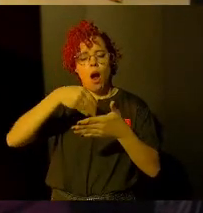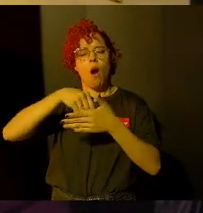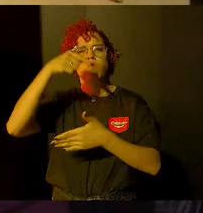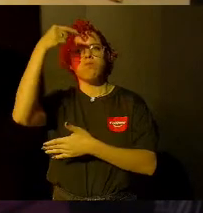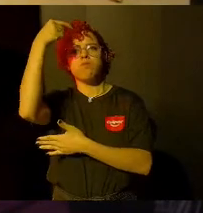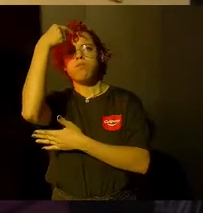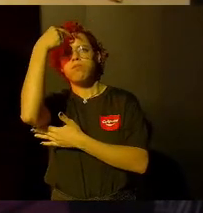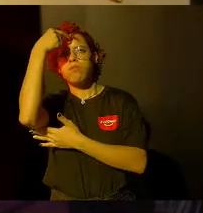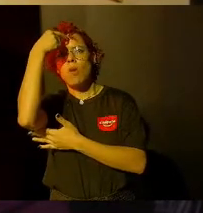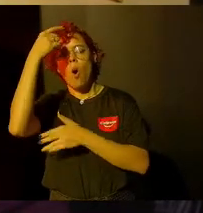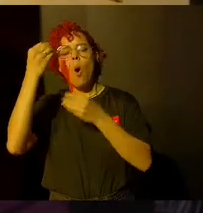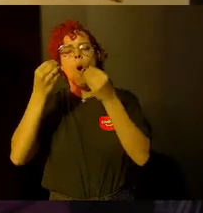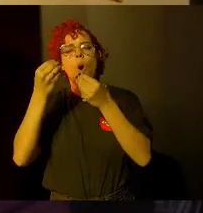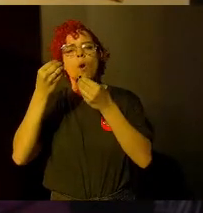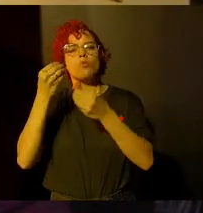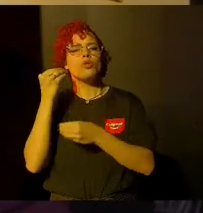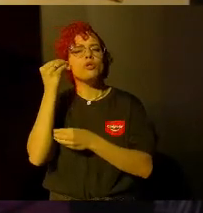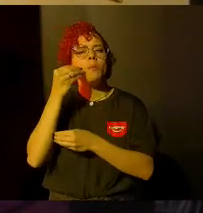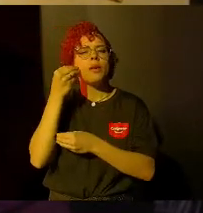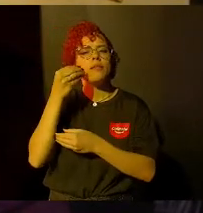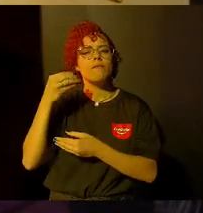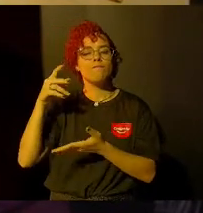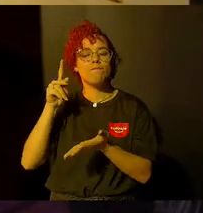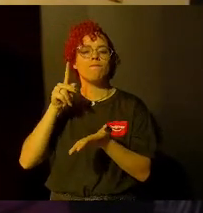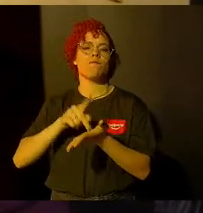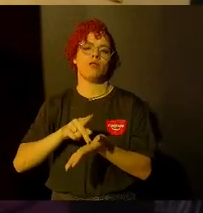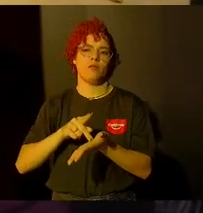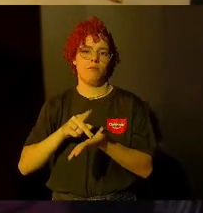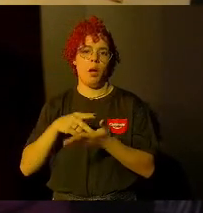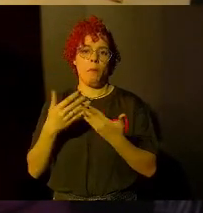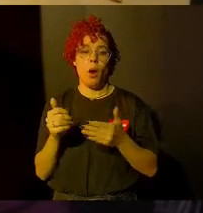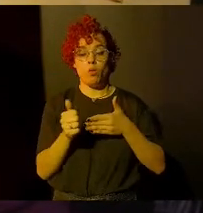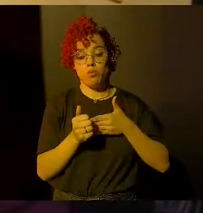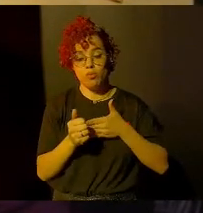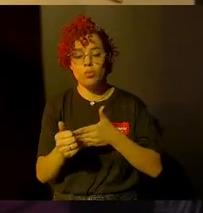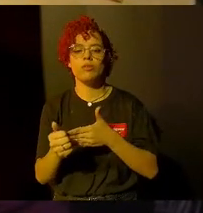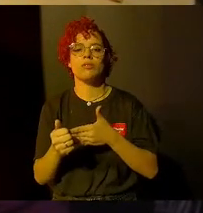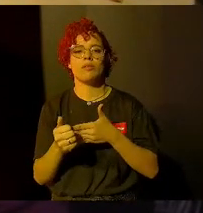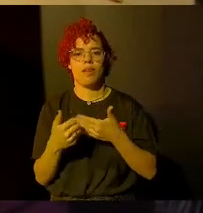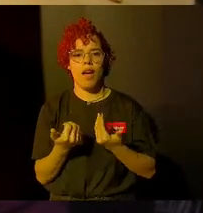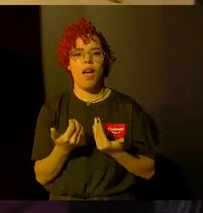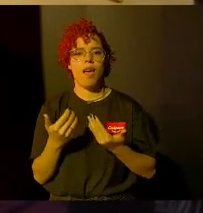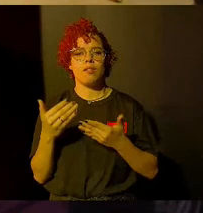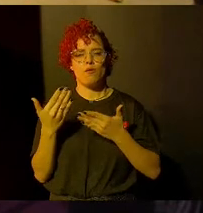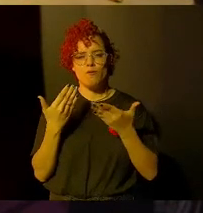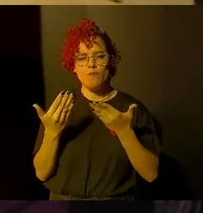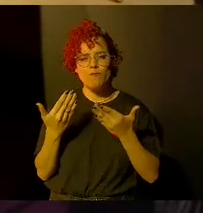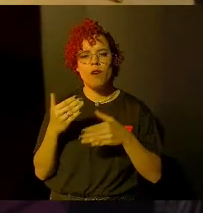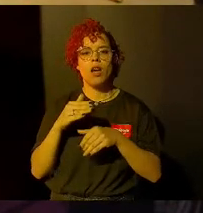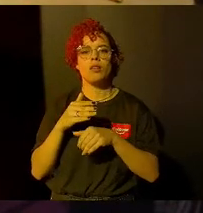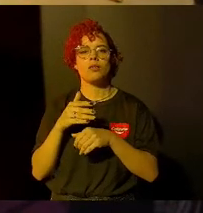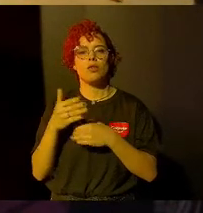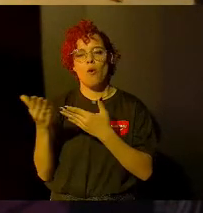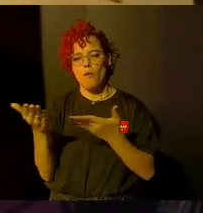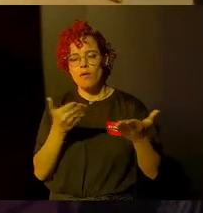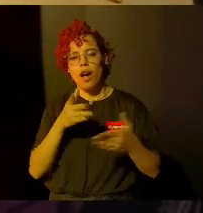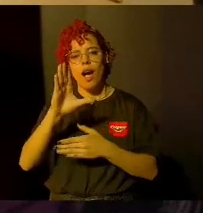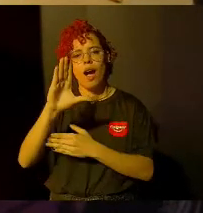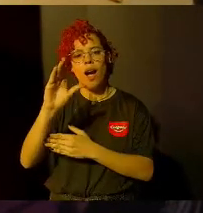dentro e para conduzir essa conversa a gente convidou a super editora e jornalista Cláudia